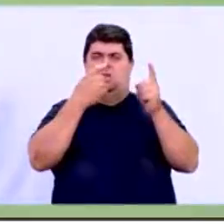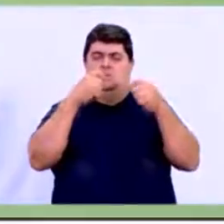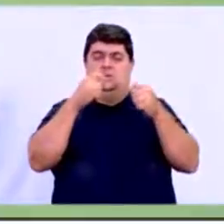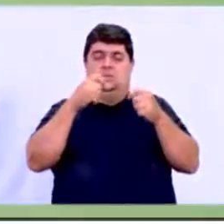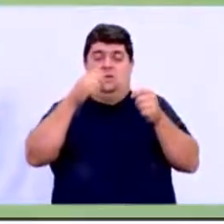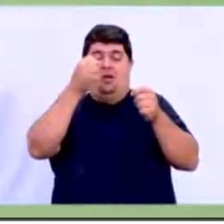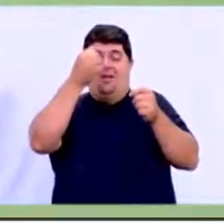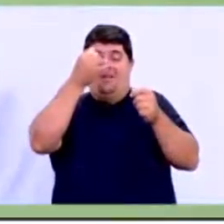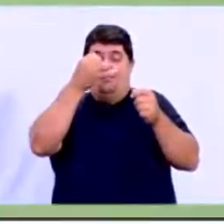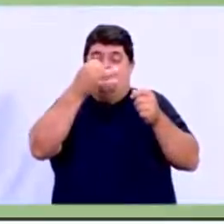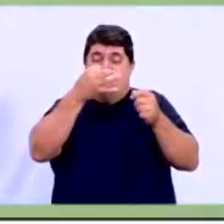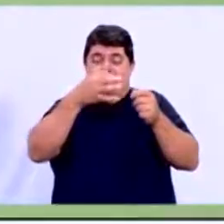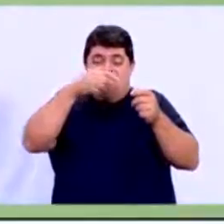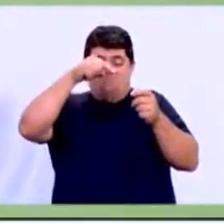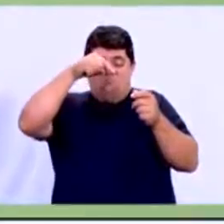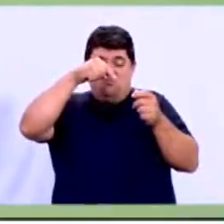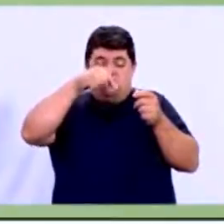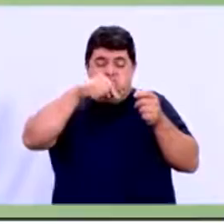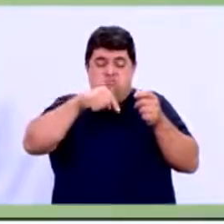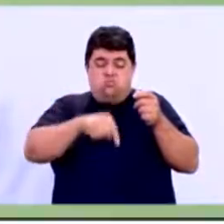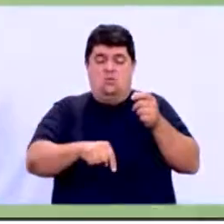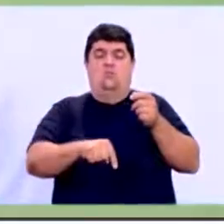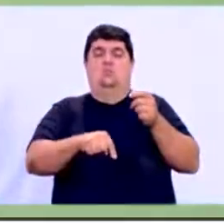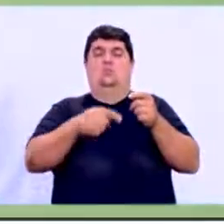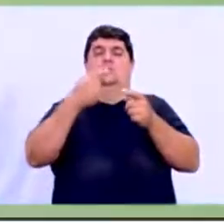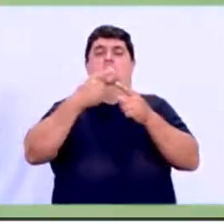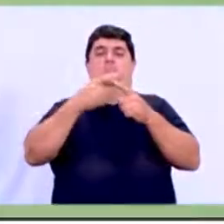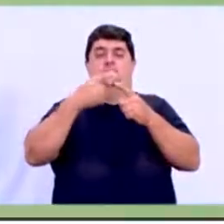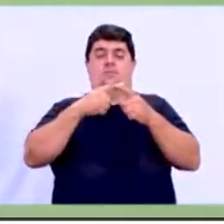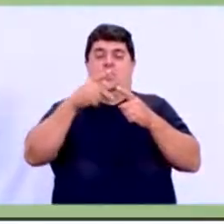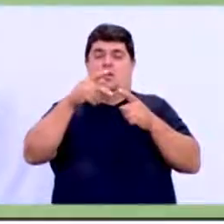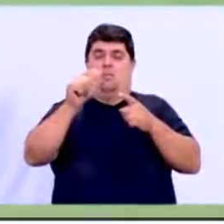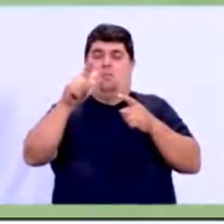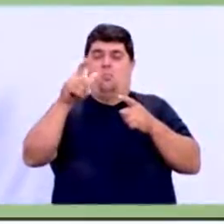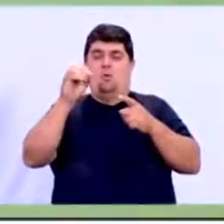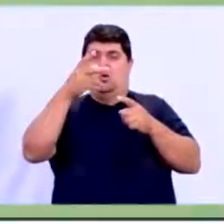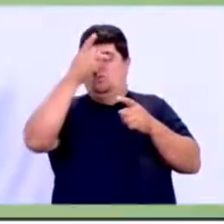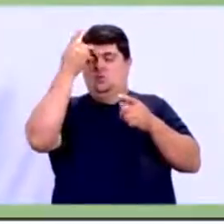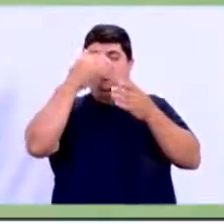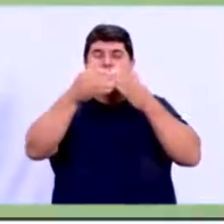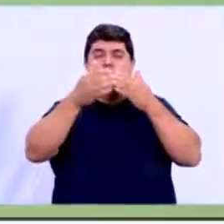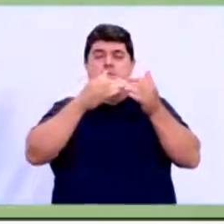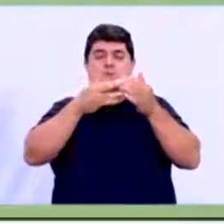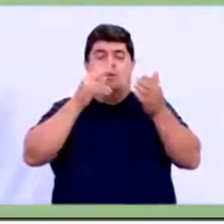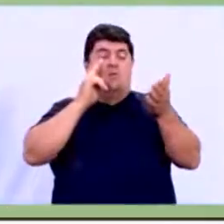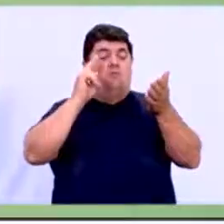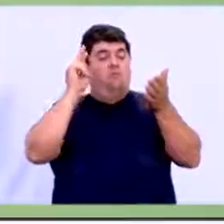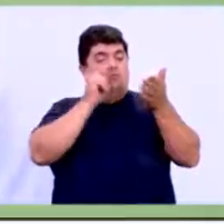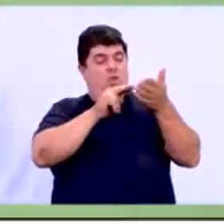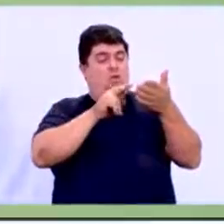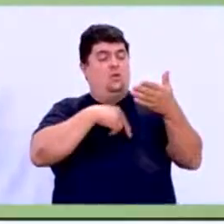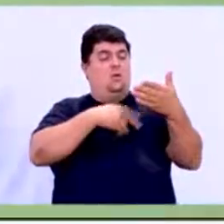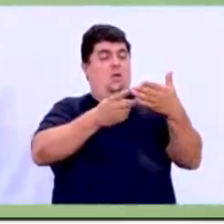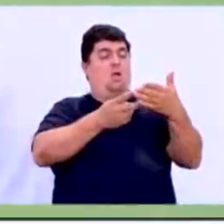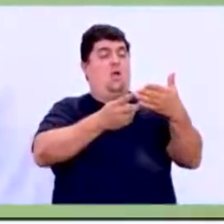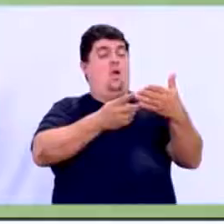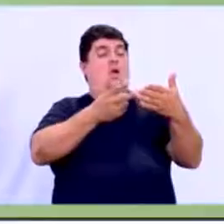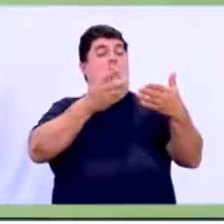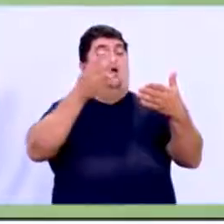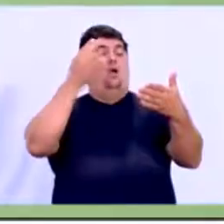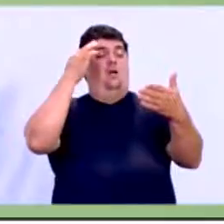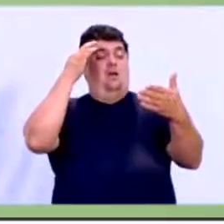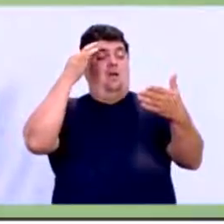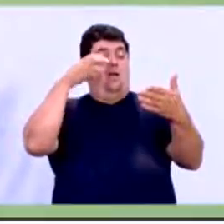devem ser preenchidas. E quando você desenvolve o plano de negócio, você acaba tendo que ter uma maior clareza